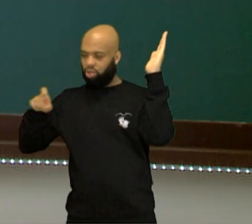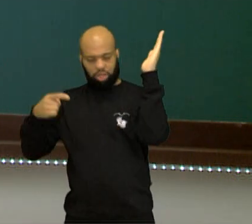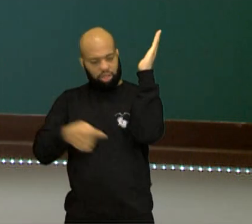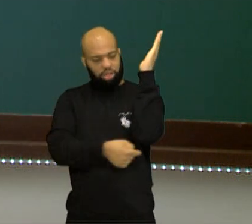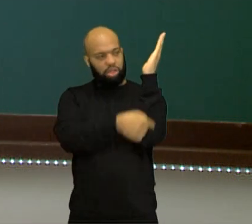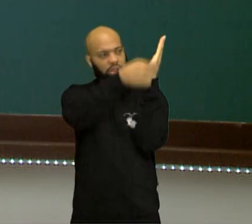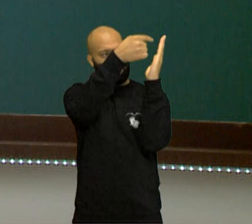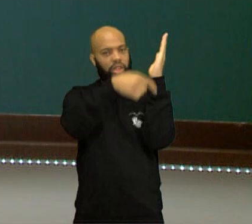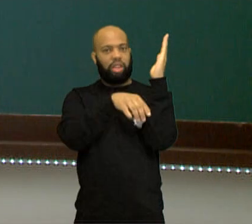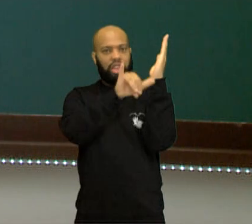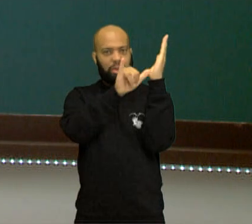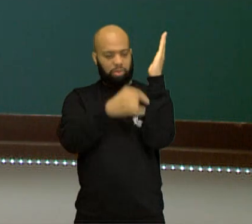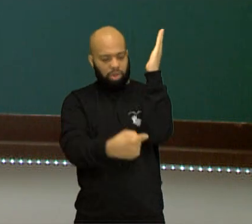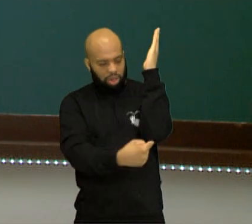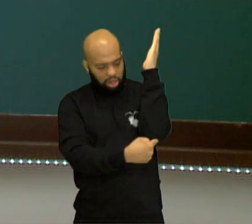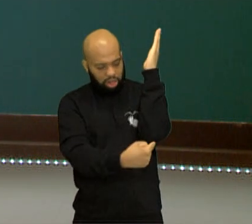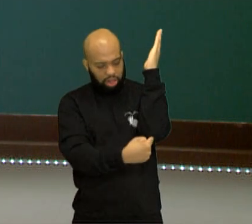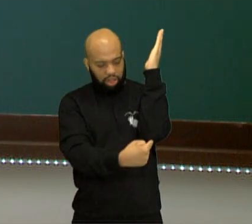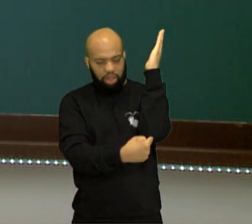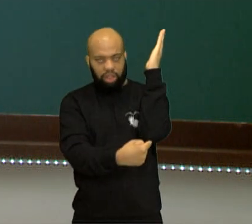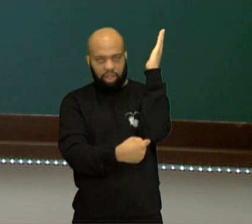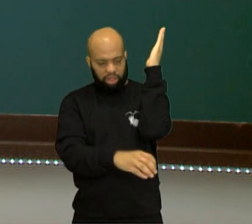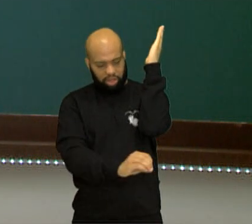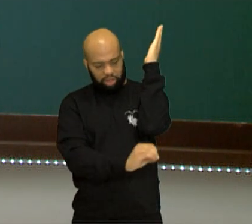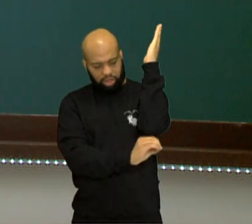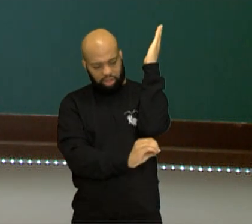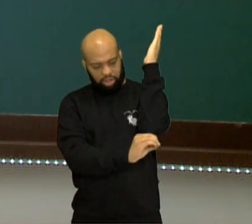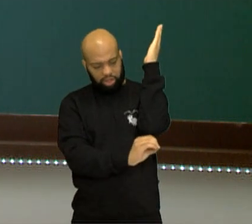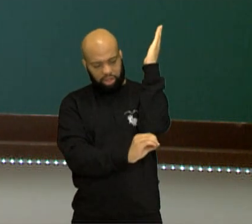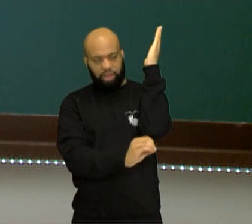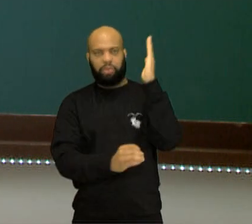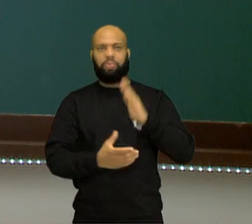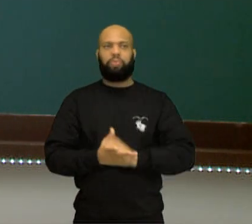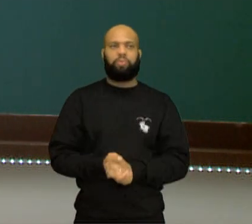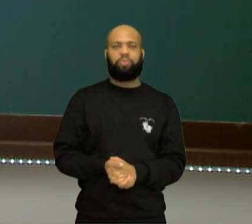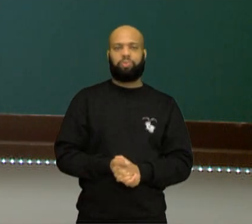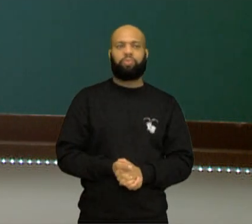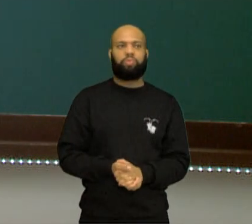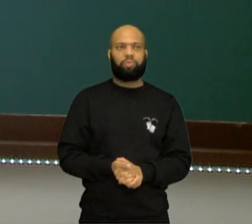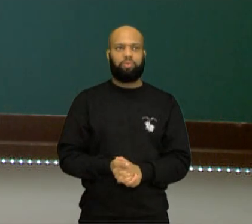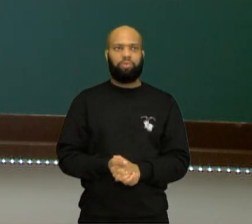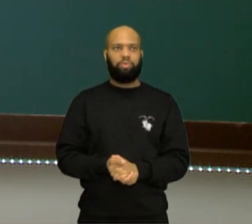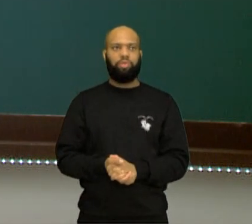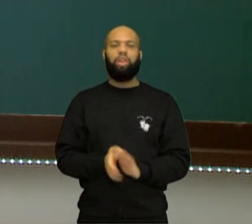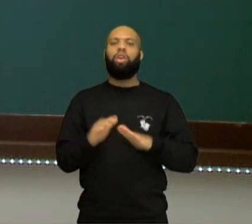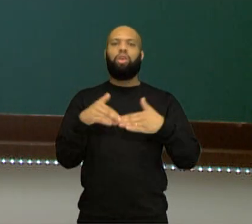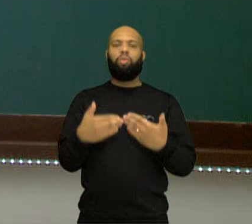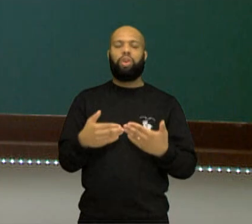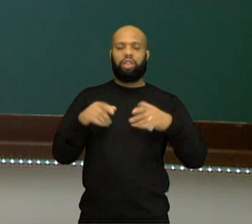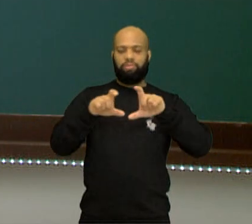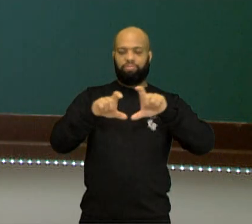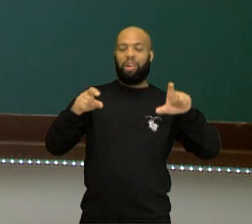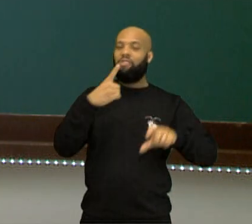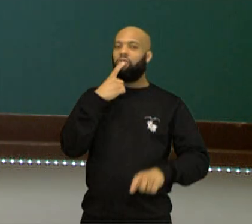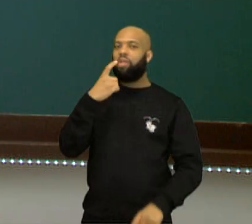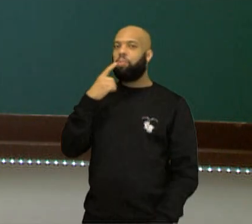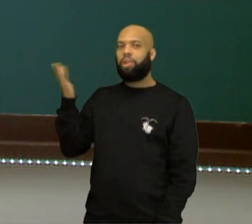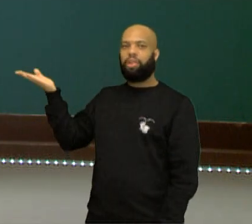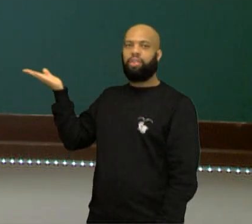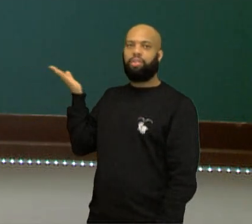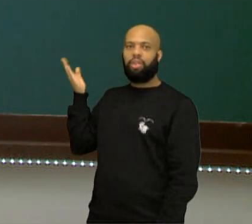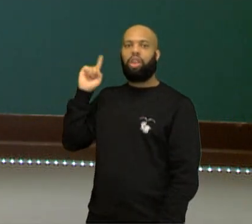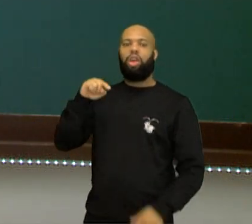y, eles se encontram. Então, nós temos lá a origem, tá bom? E a fórmula, né, como a professora colocou, essa lei